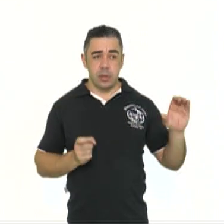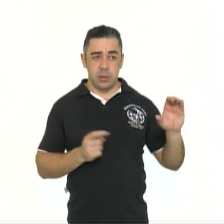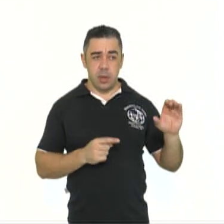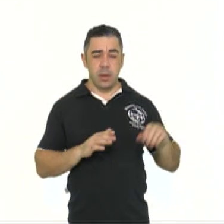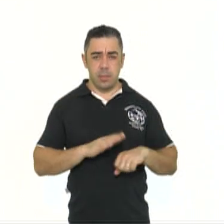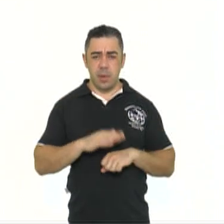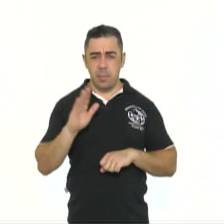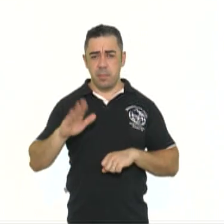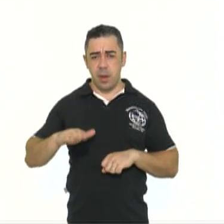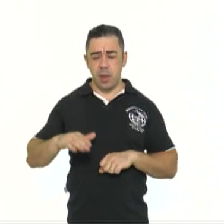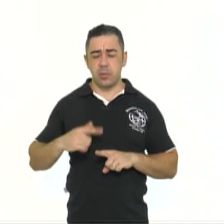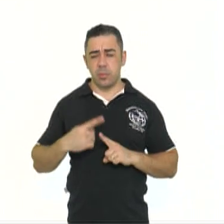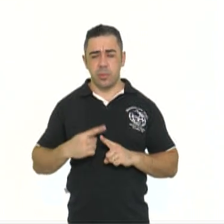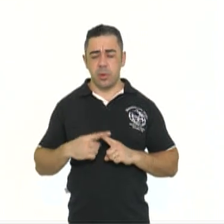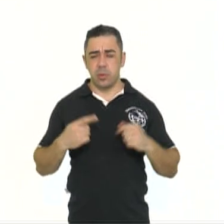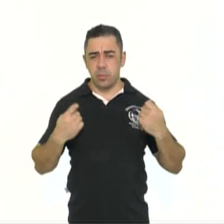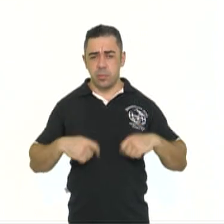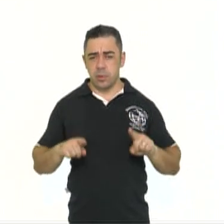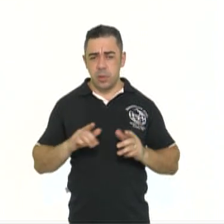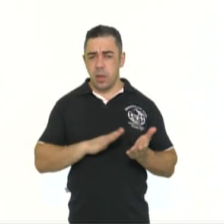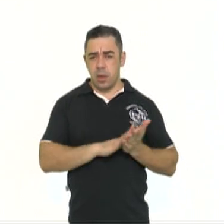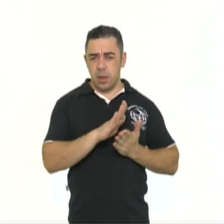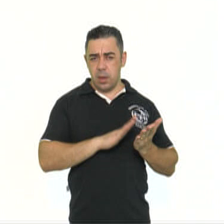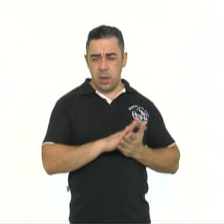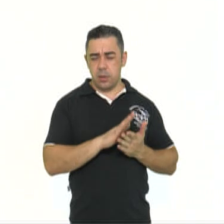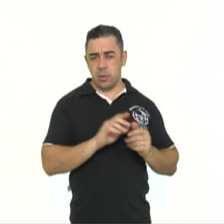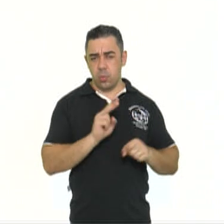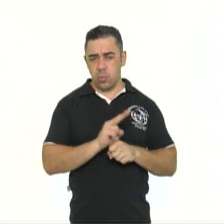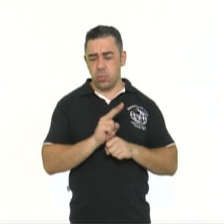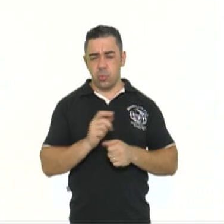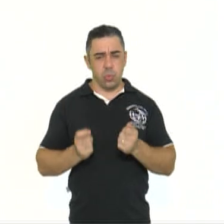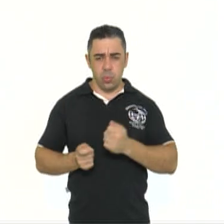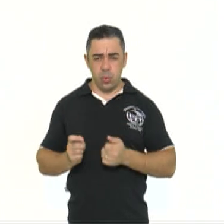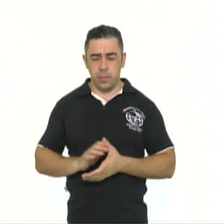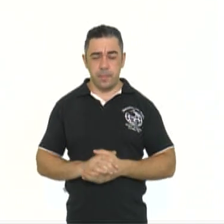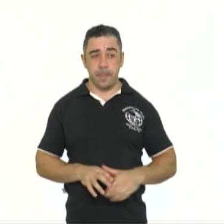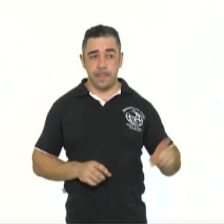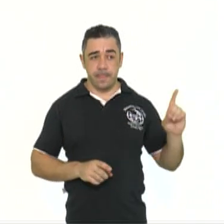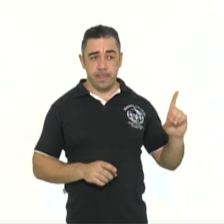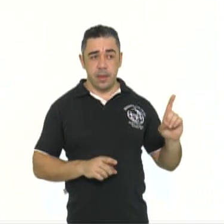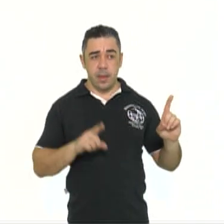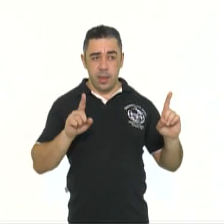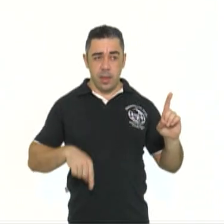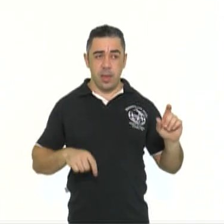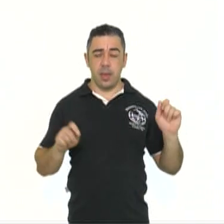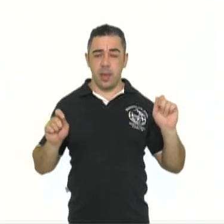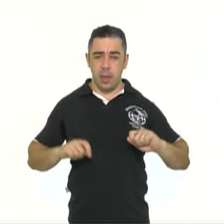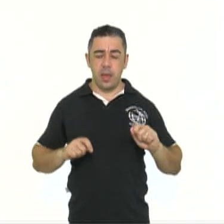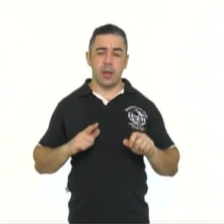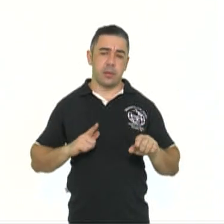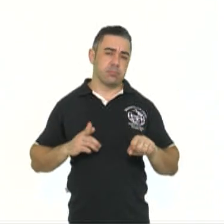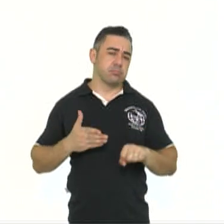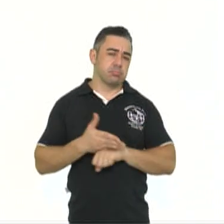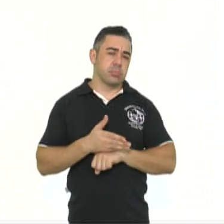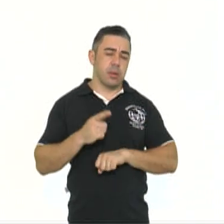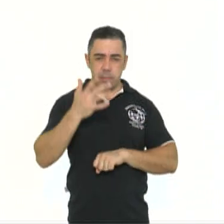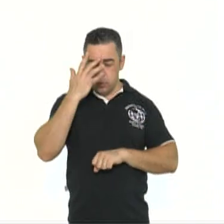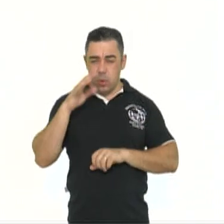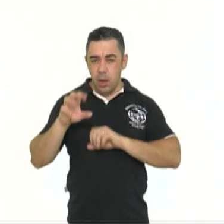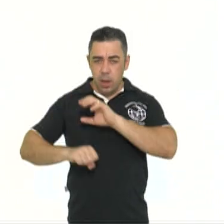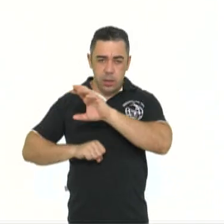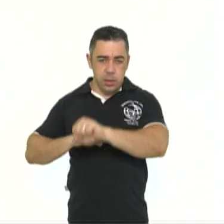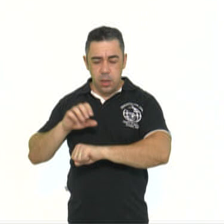mais barato, pois não implica em custos de tratamento nem controle. Letra D, que possibilita o acesso de catadores